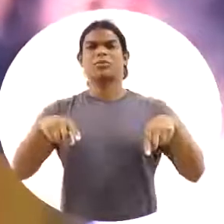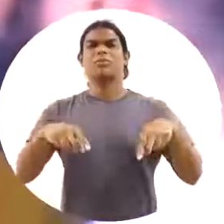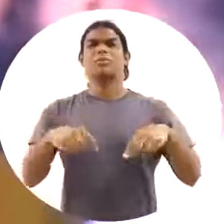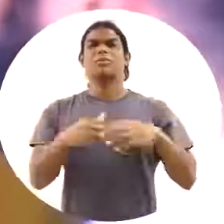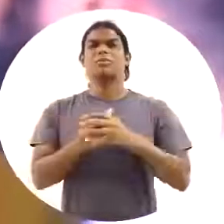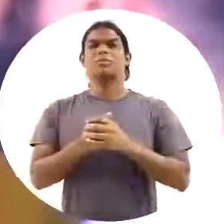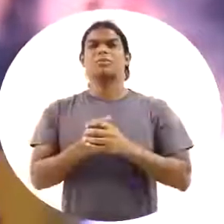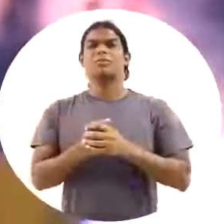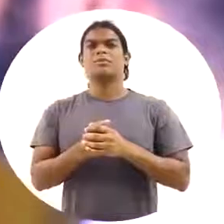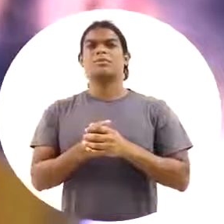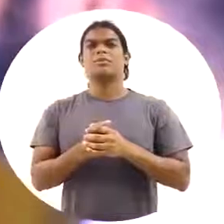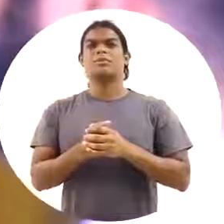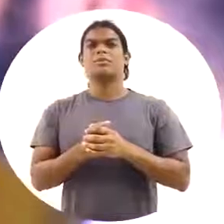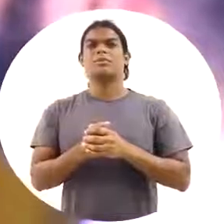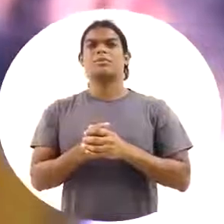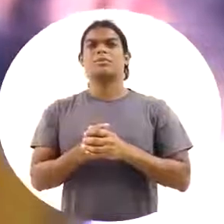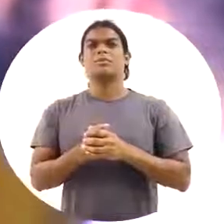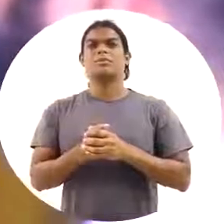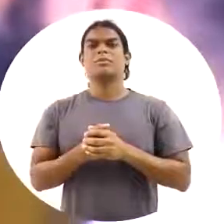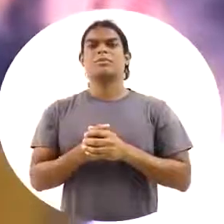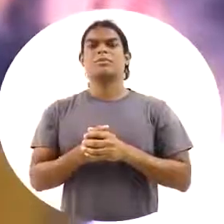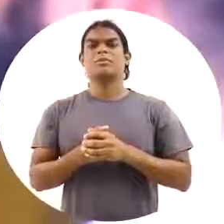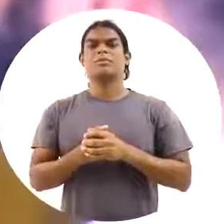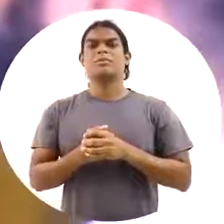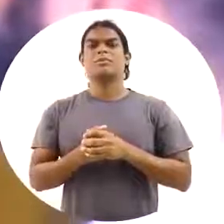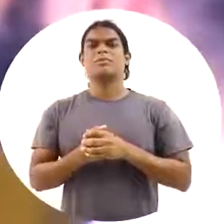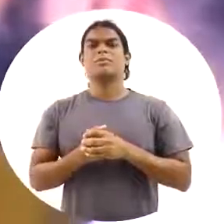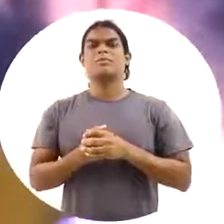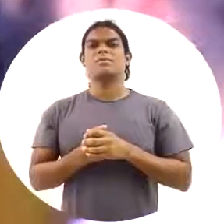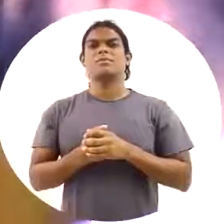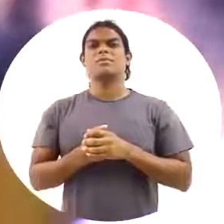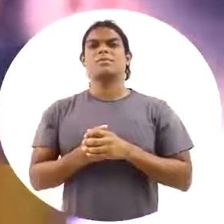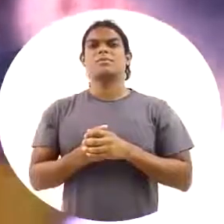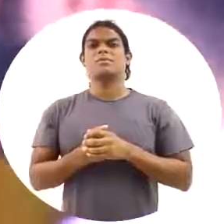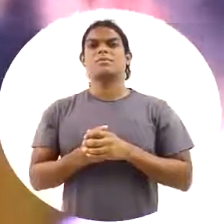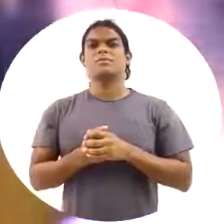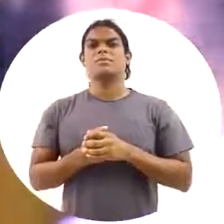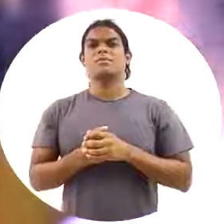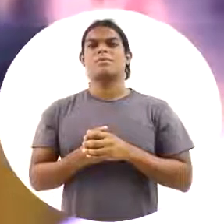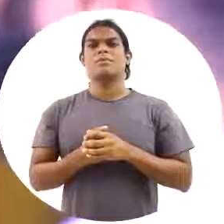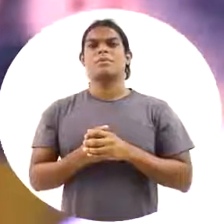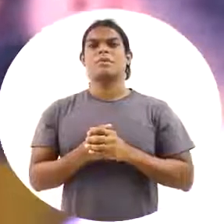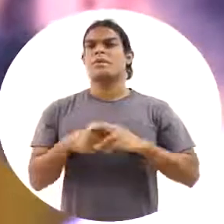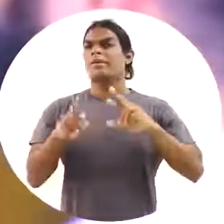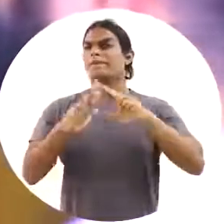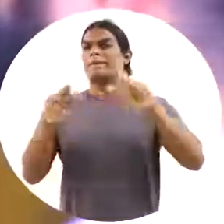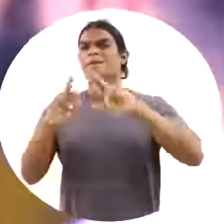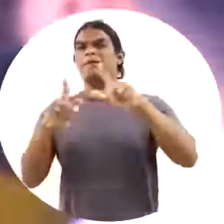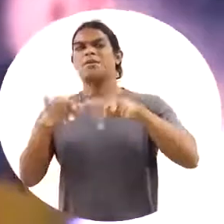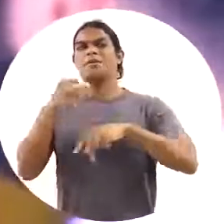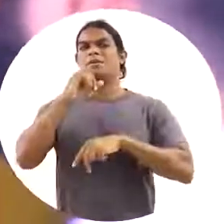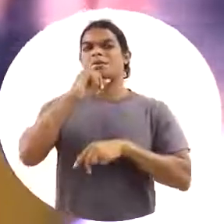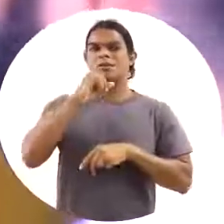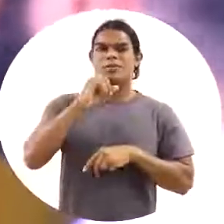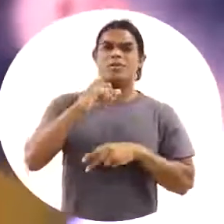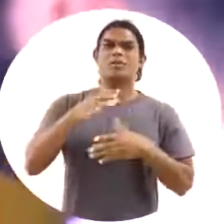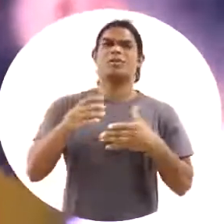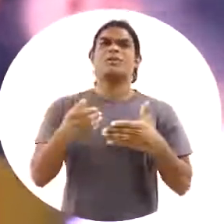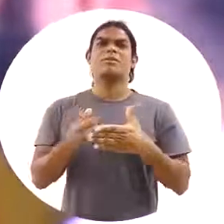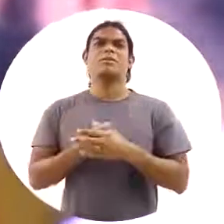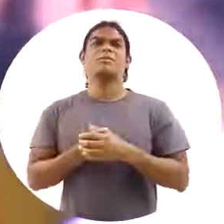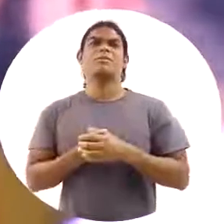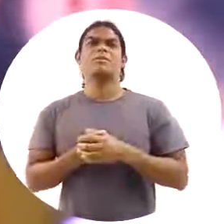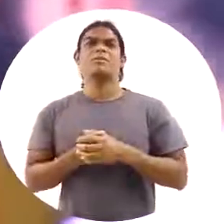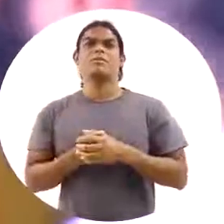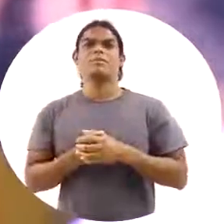arquitetura completamente fora da rede, que eles chamam off the grid, né, fora da rede de eletricidade, digamos, a